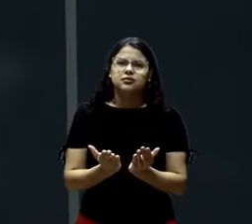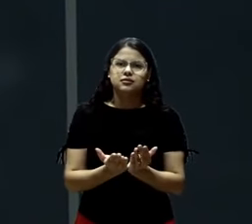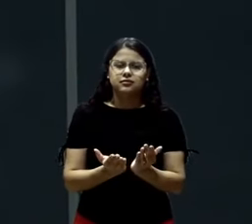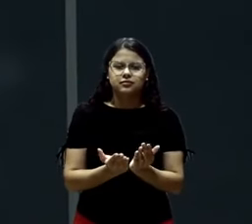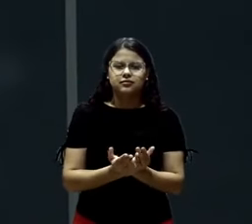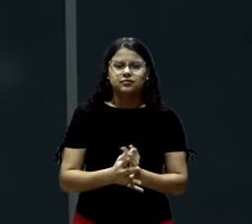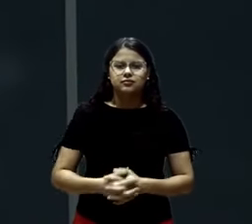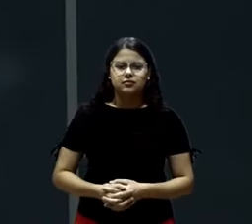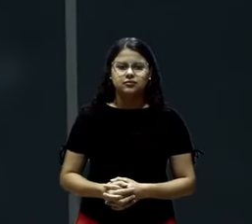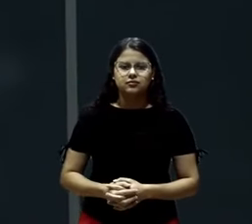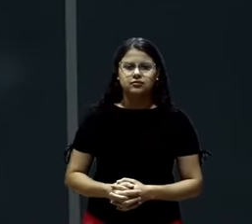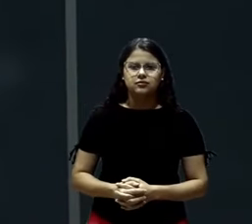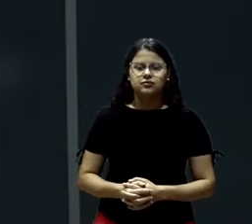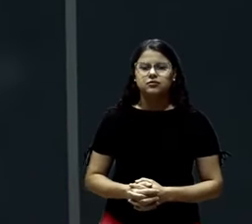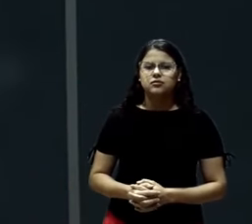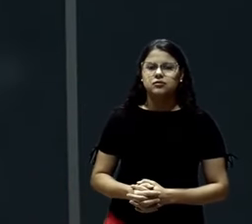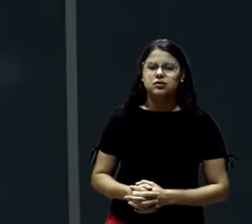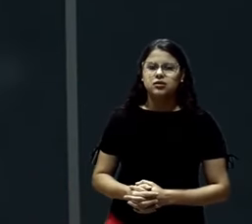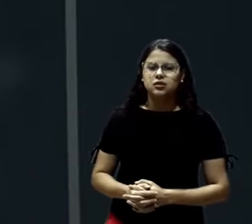É o conflito entre